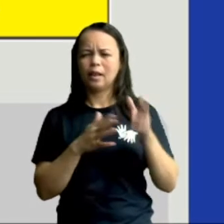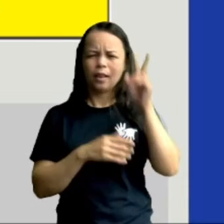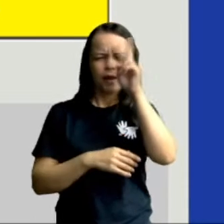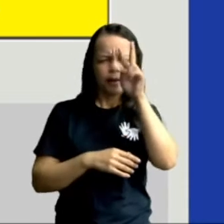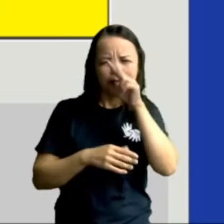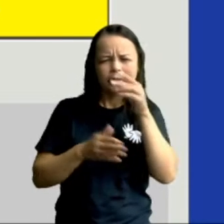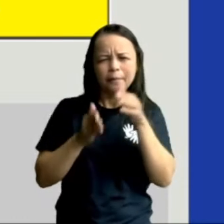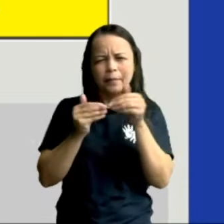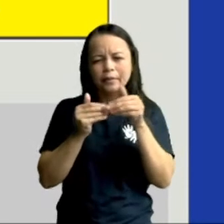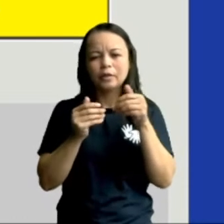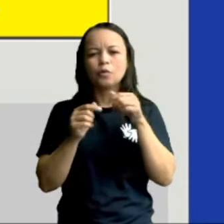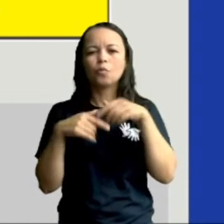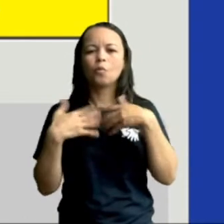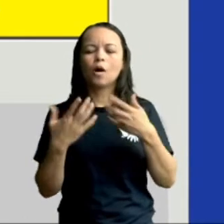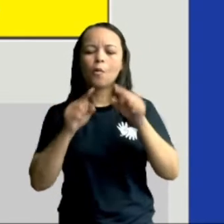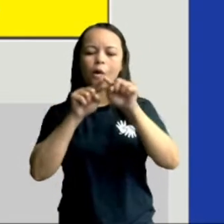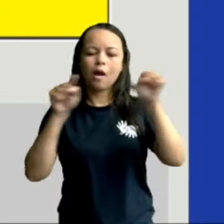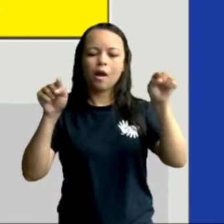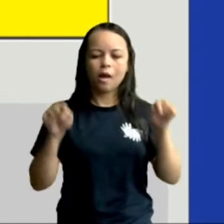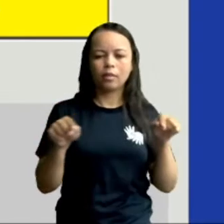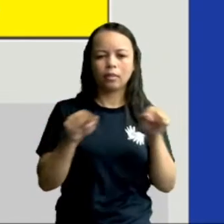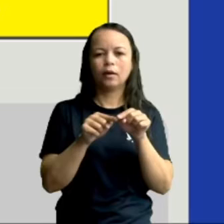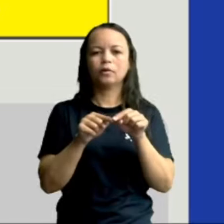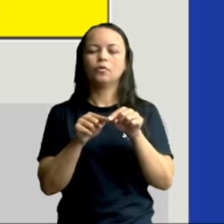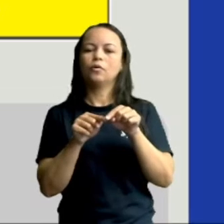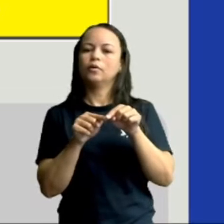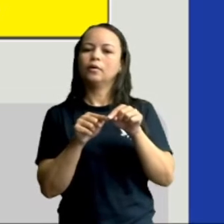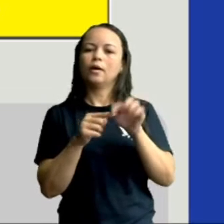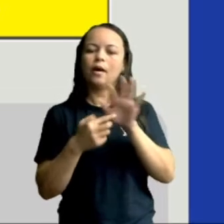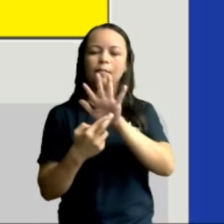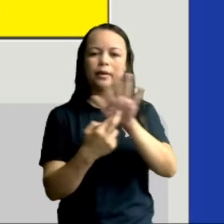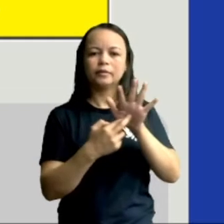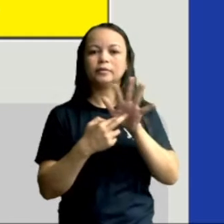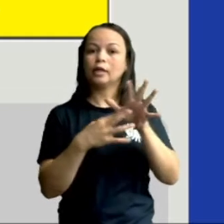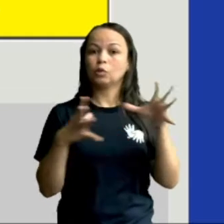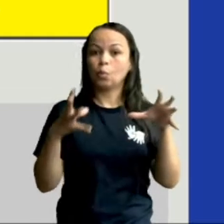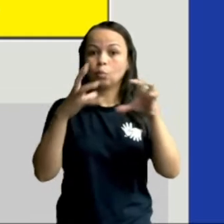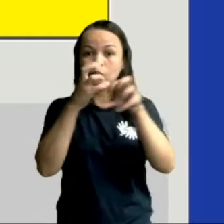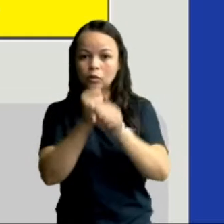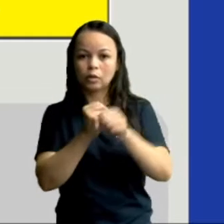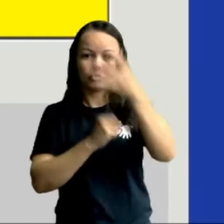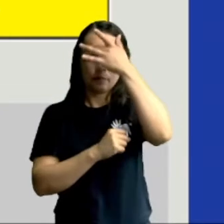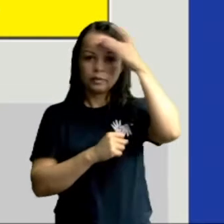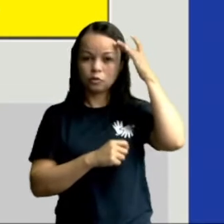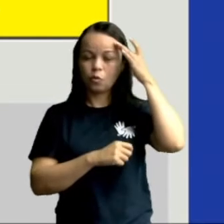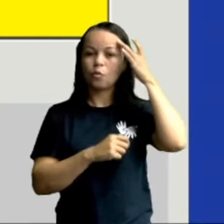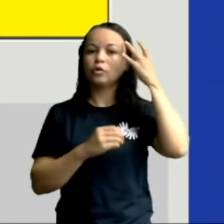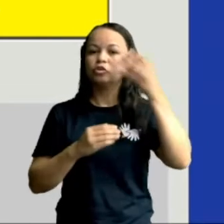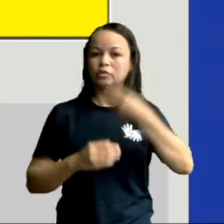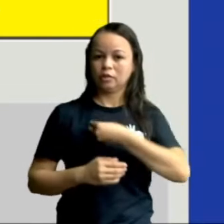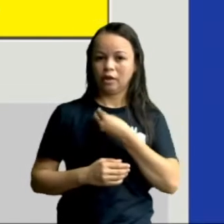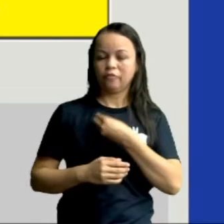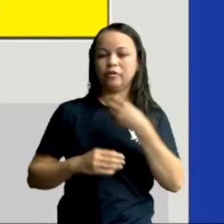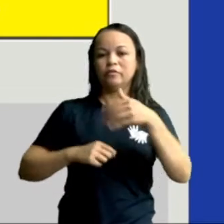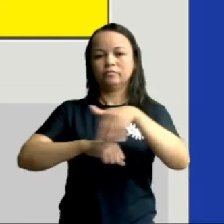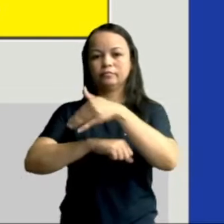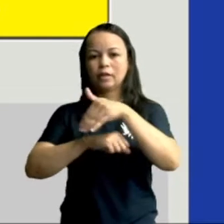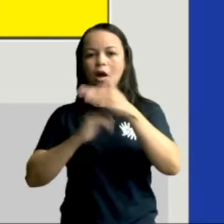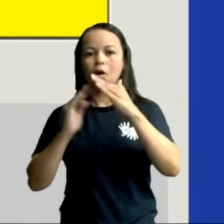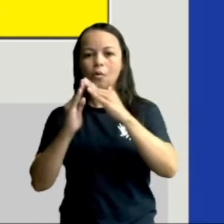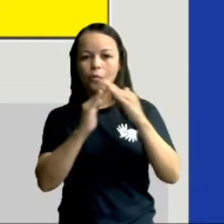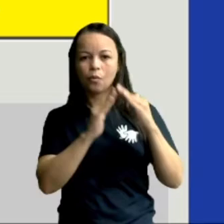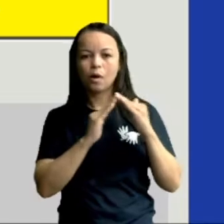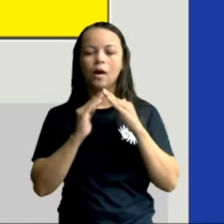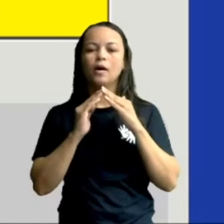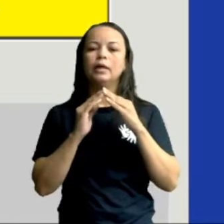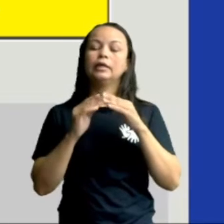saber qual é o retângulo que representa o total de pessoas, né, que moram na rua e o total de crianças? Então, vamos